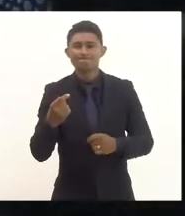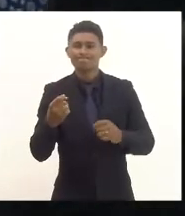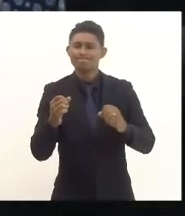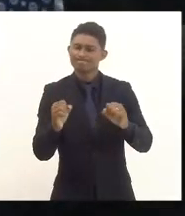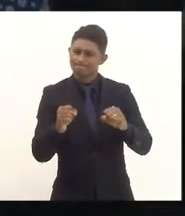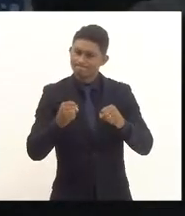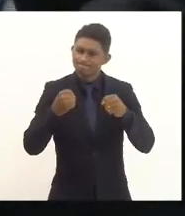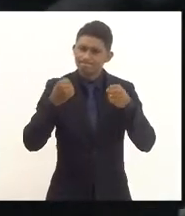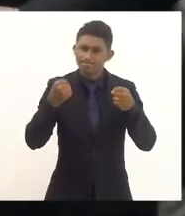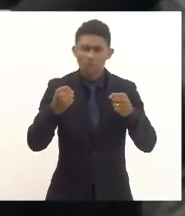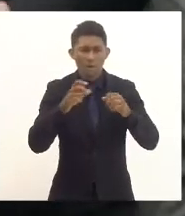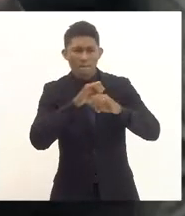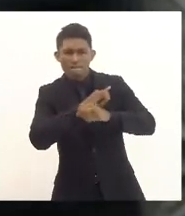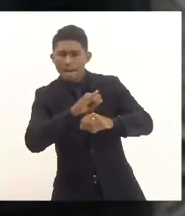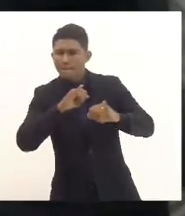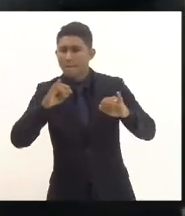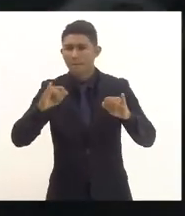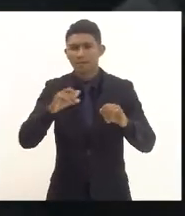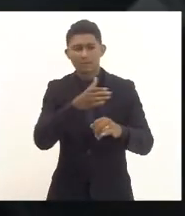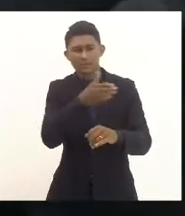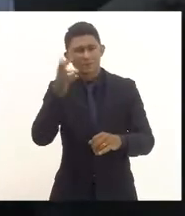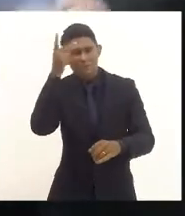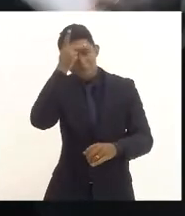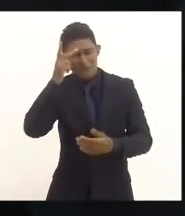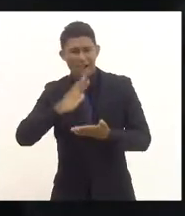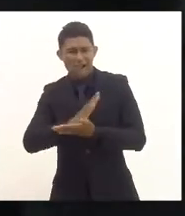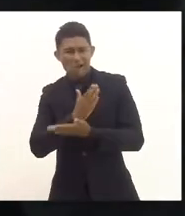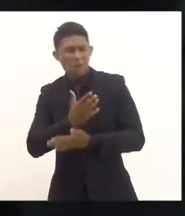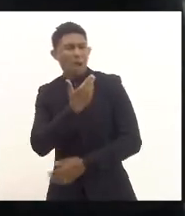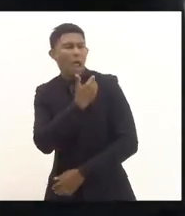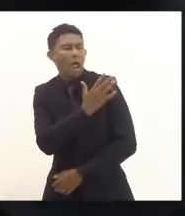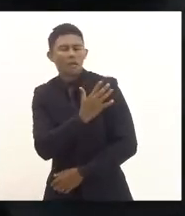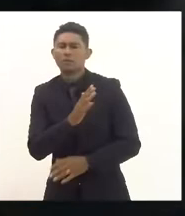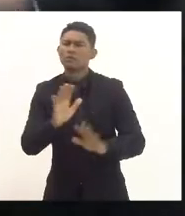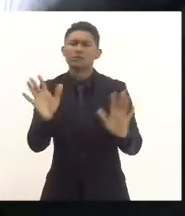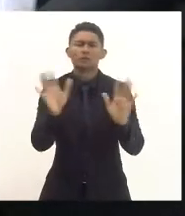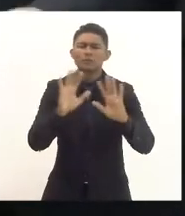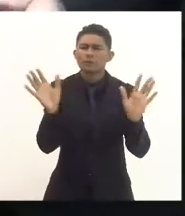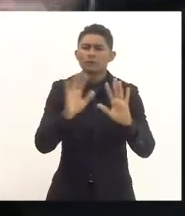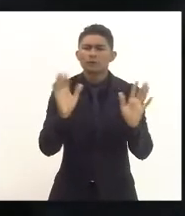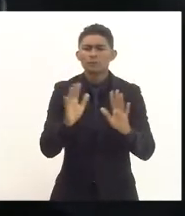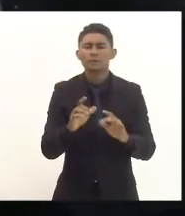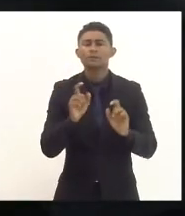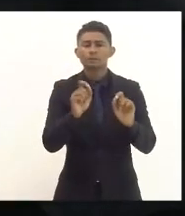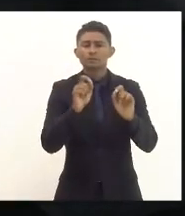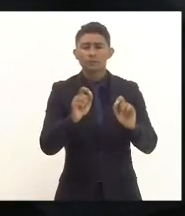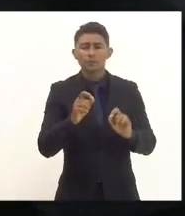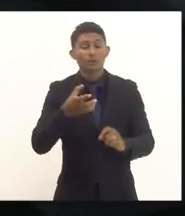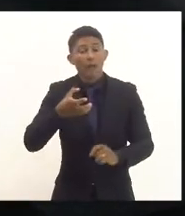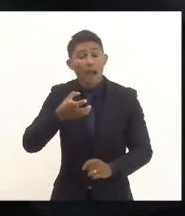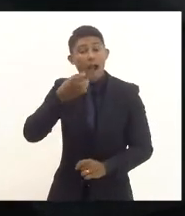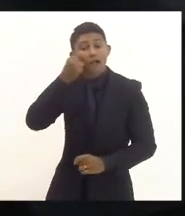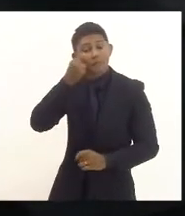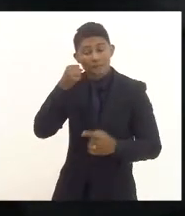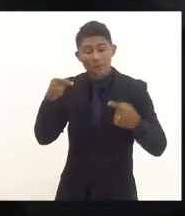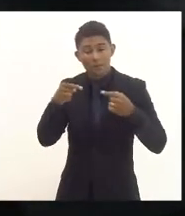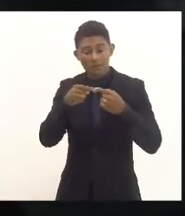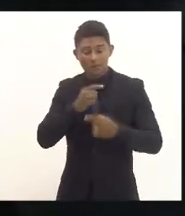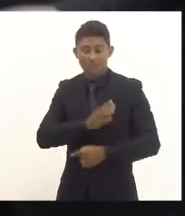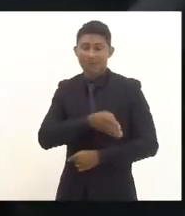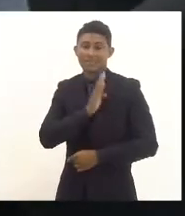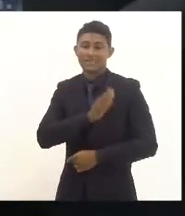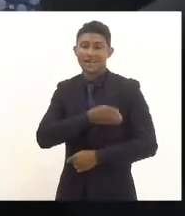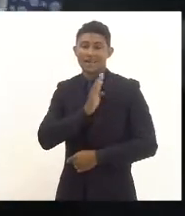desmistificar todos os preconceitos adoção é a gestação dos oração hoje nós